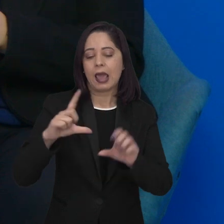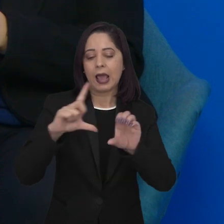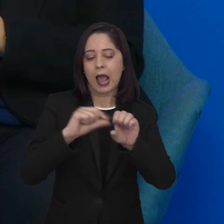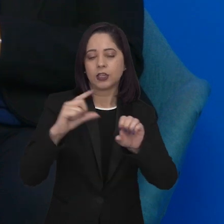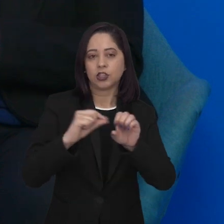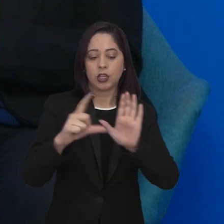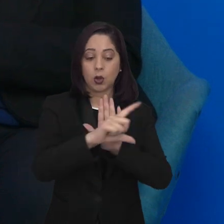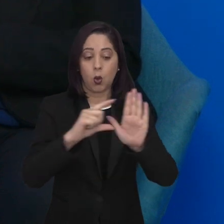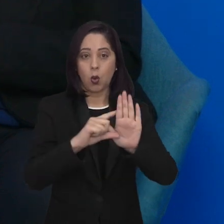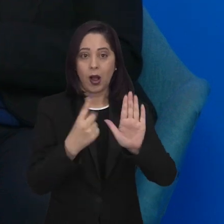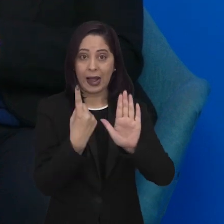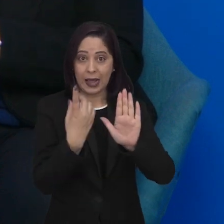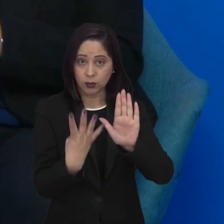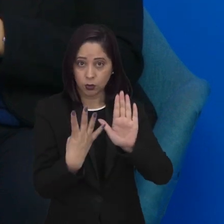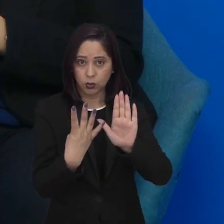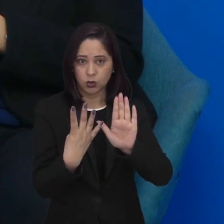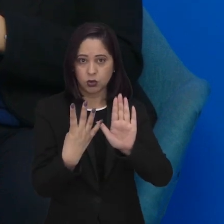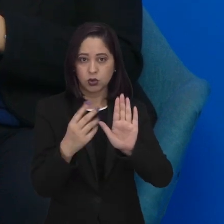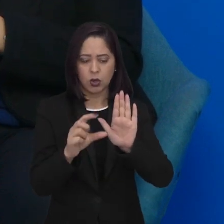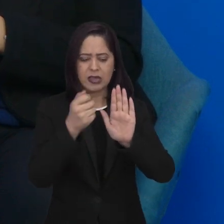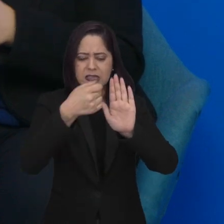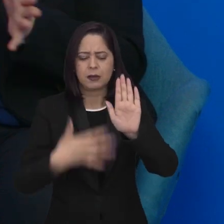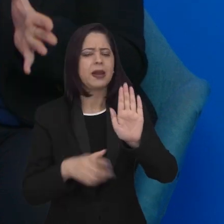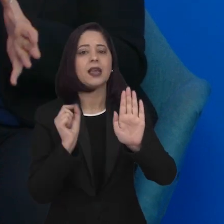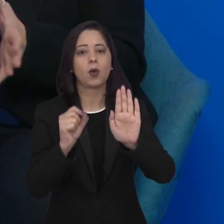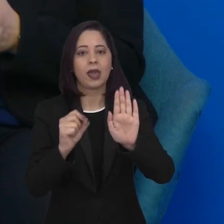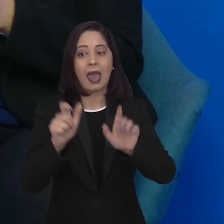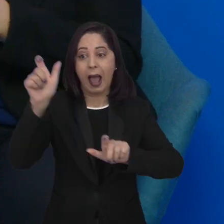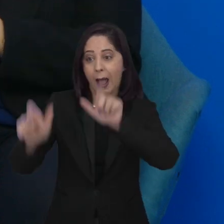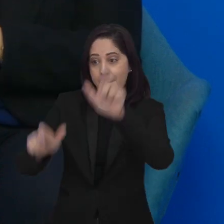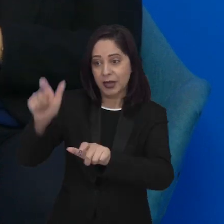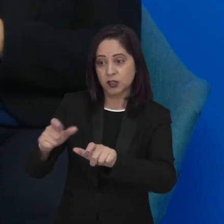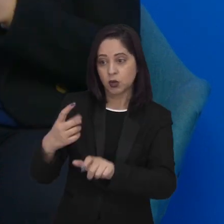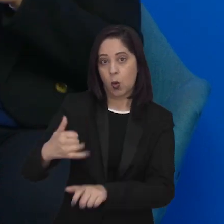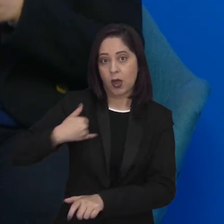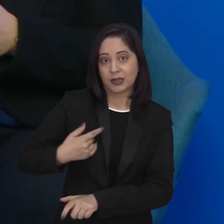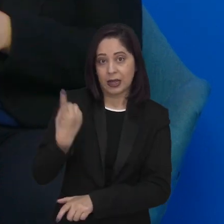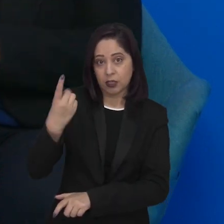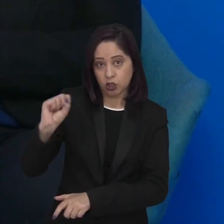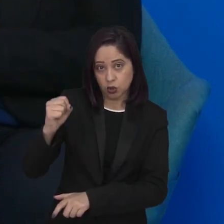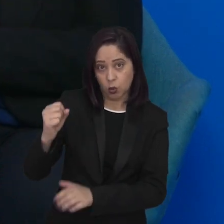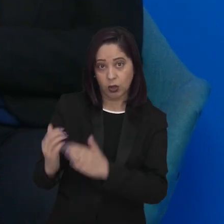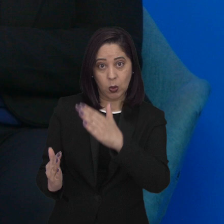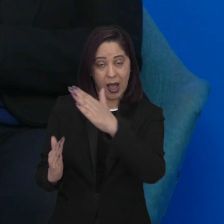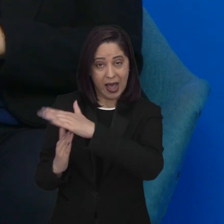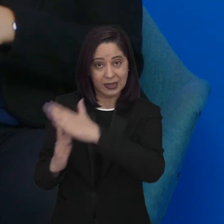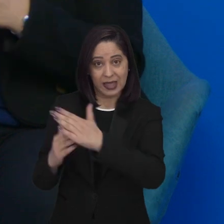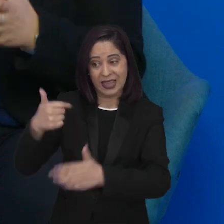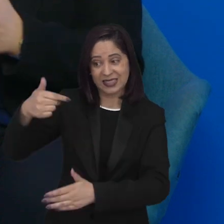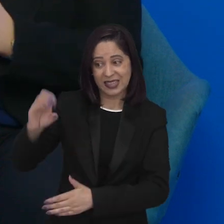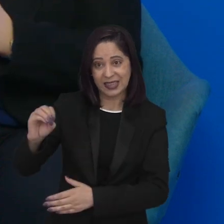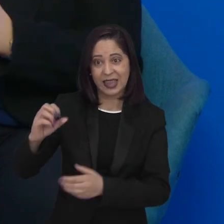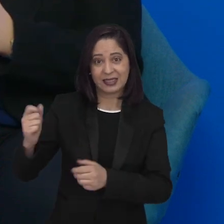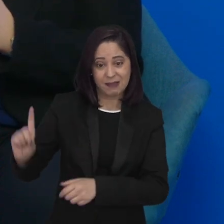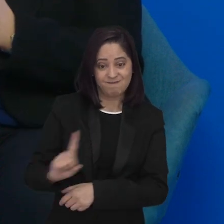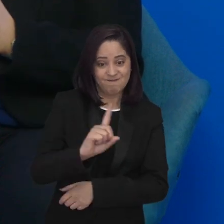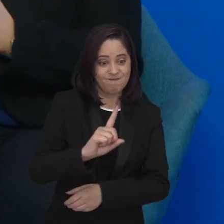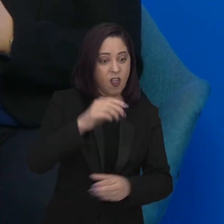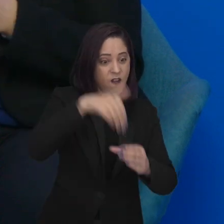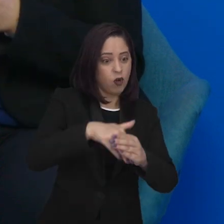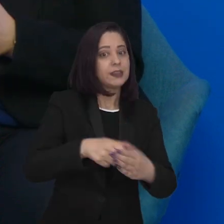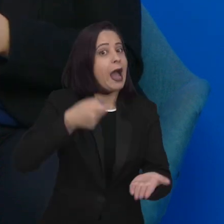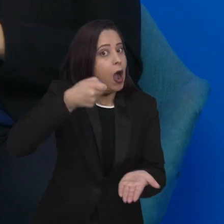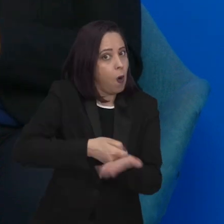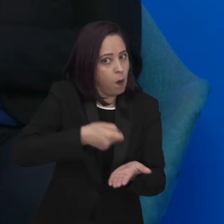prevista no artigo 14, que determina que pessoas entre 18 e 70 anos devem ir às urnas. Mas o que tudo isso representa